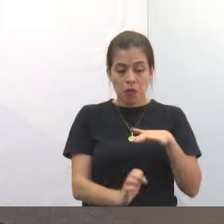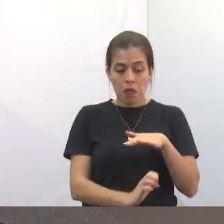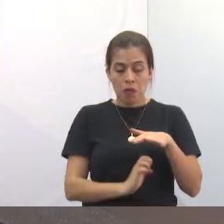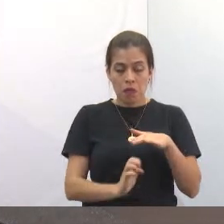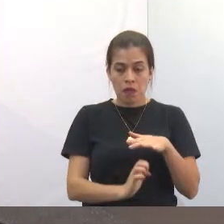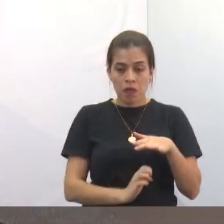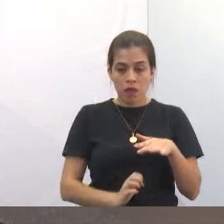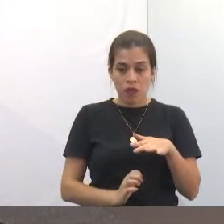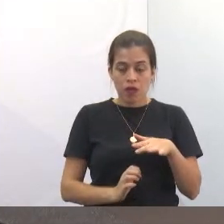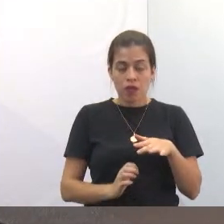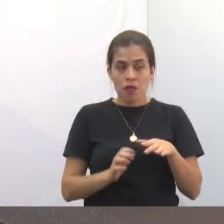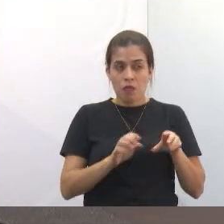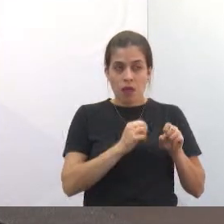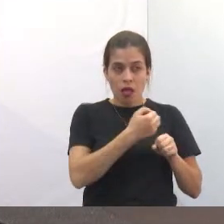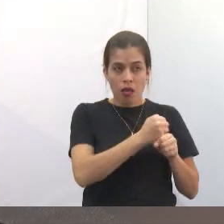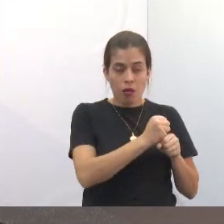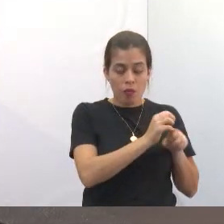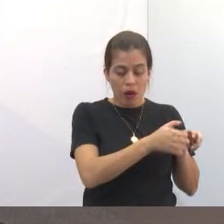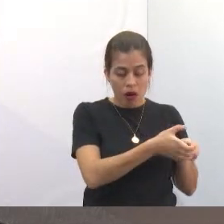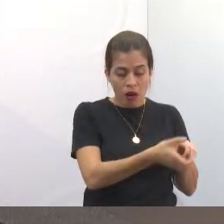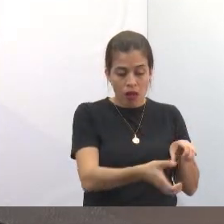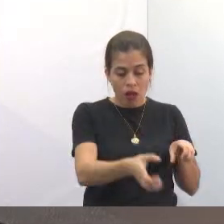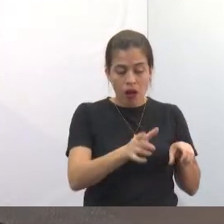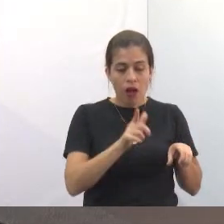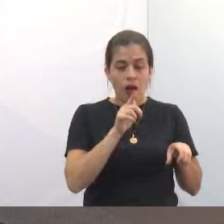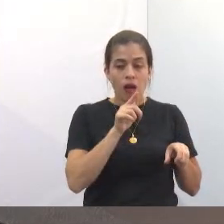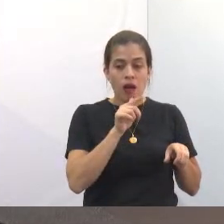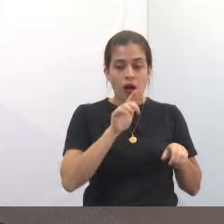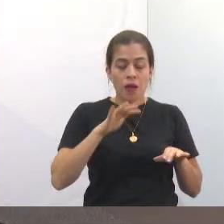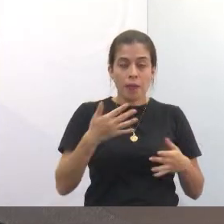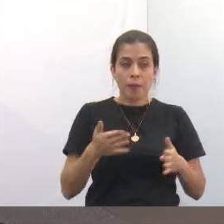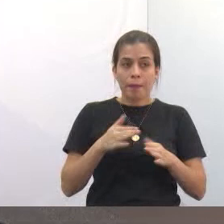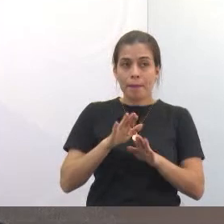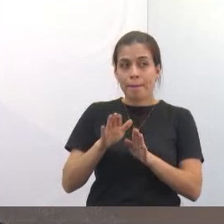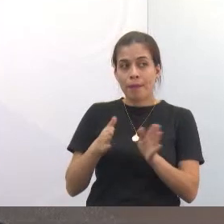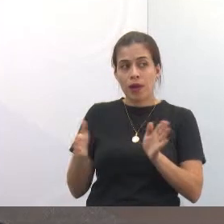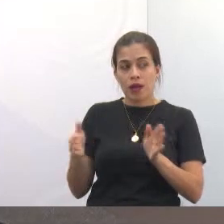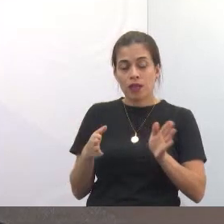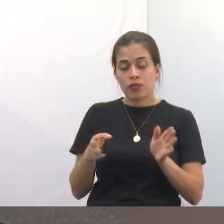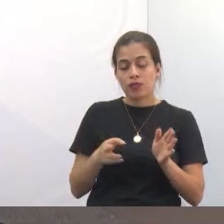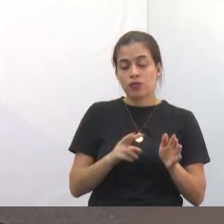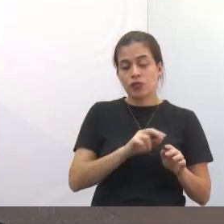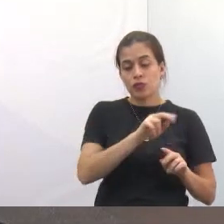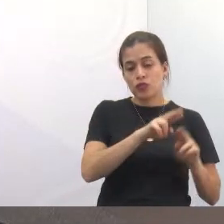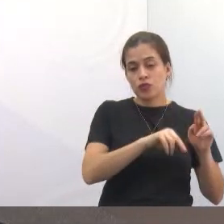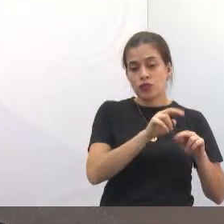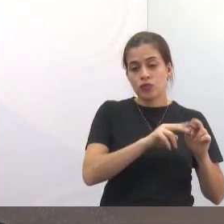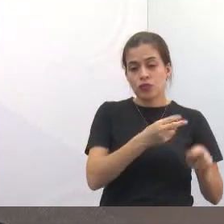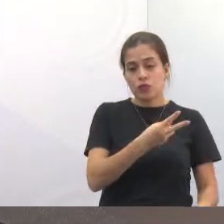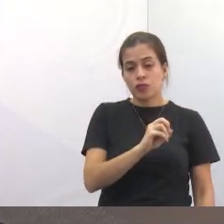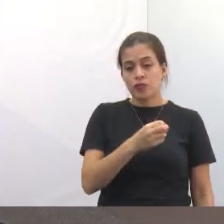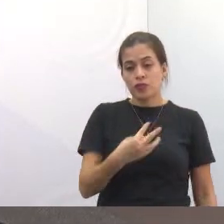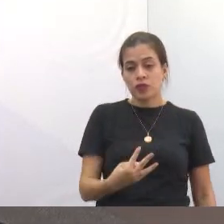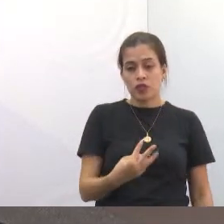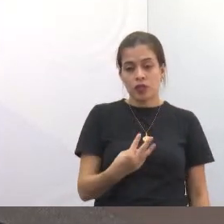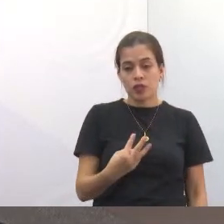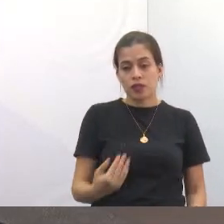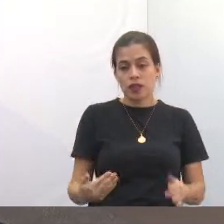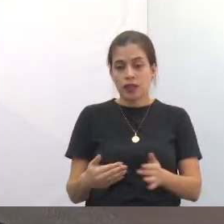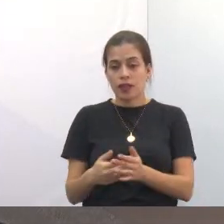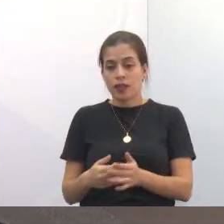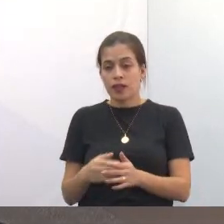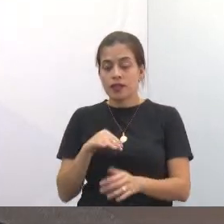de canalização durante o período de junho de 2023 a setembro de 2023. 1.1. Se